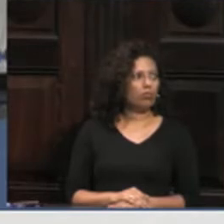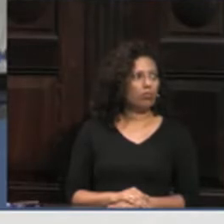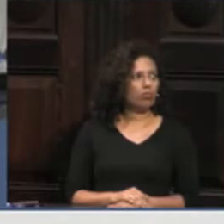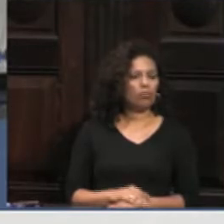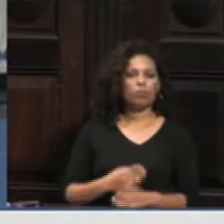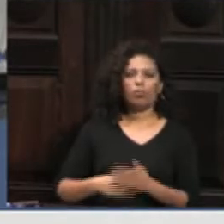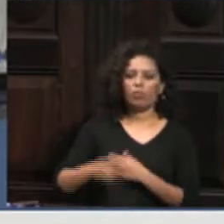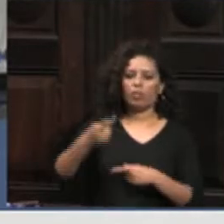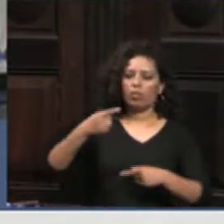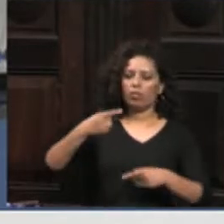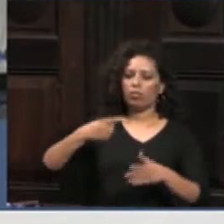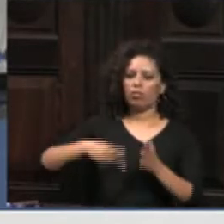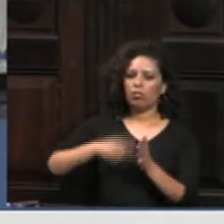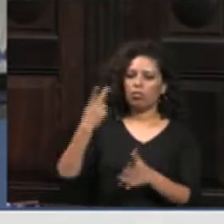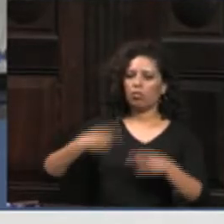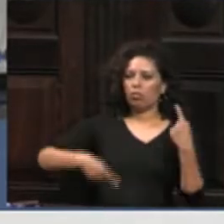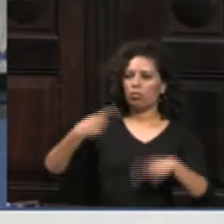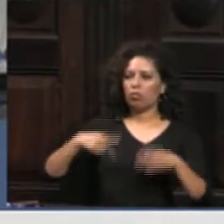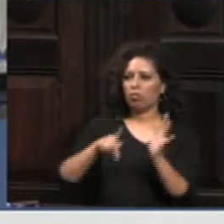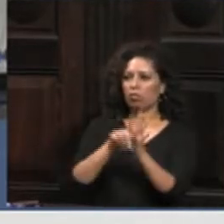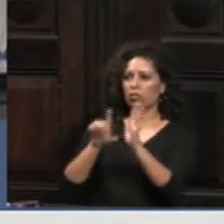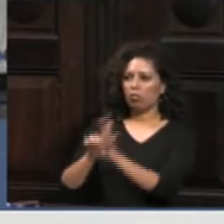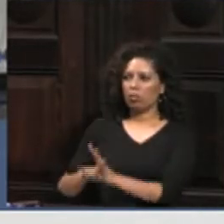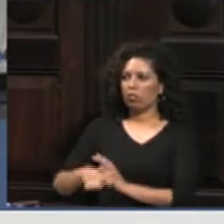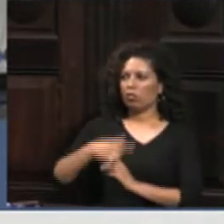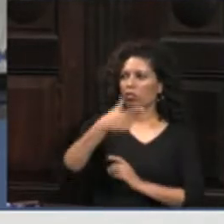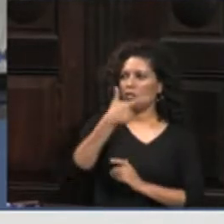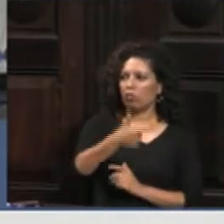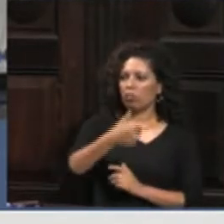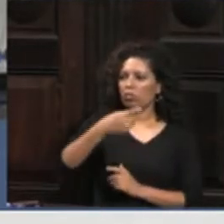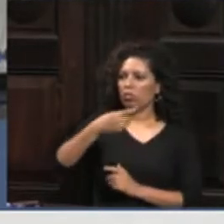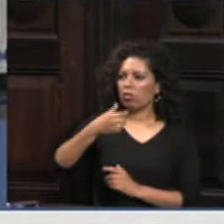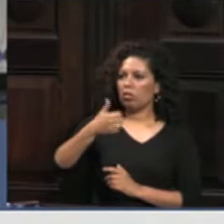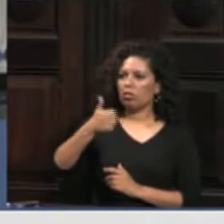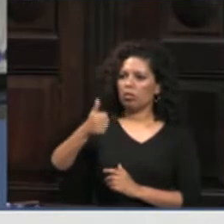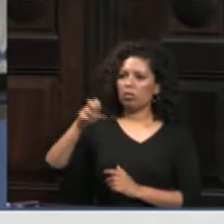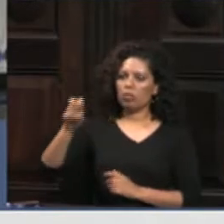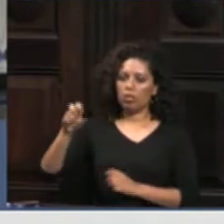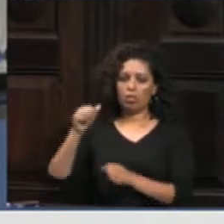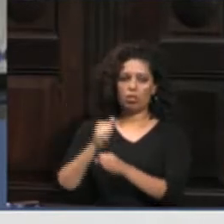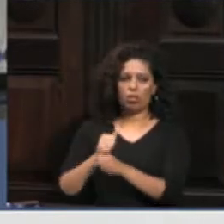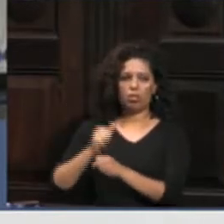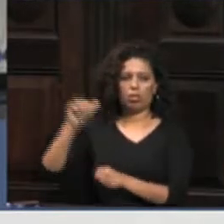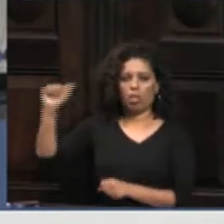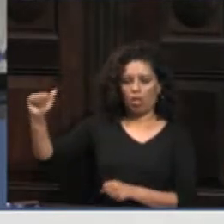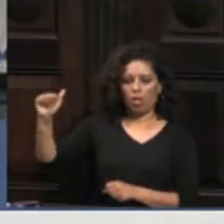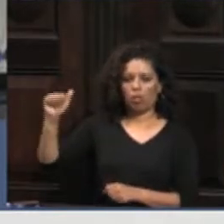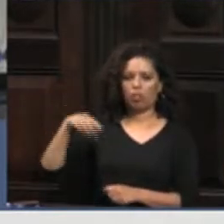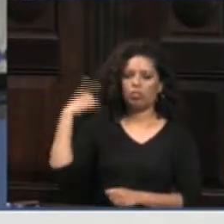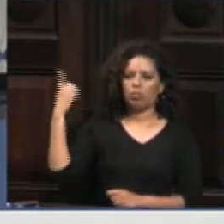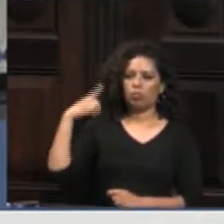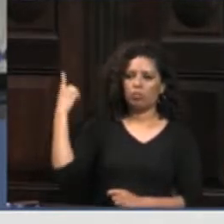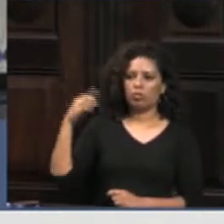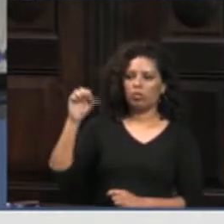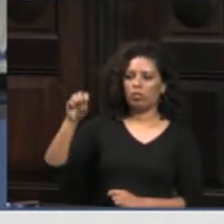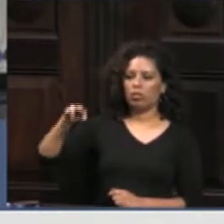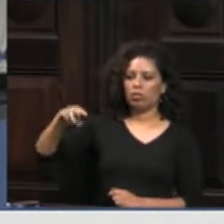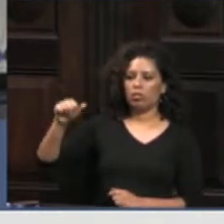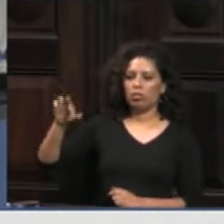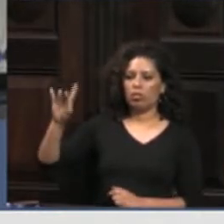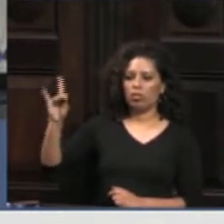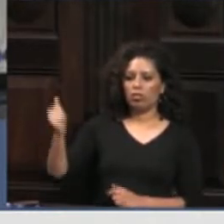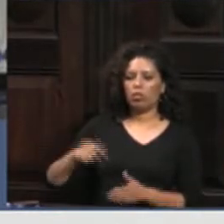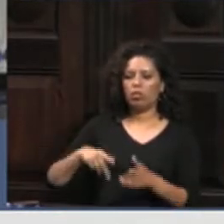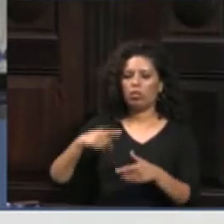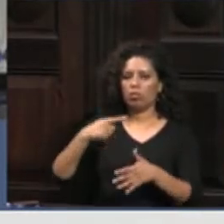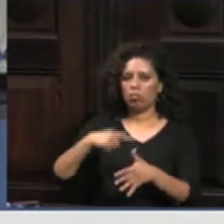Em segunda discussão, redação do vencido, projeto de lei 200-A de 2015, de autoria da deputada Márcia Giovanni, que autoriza o Poder Executivo a